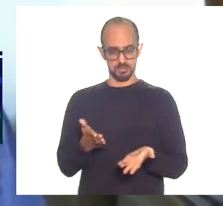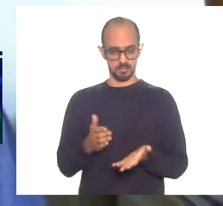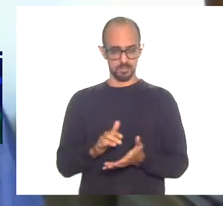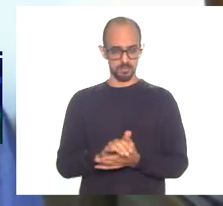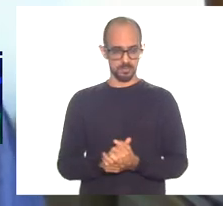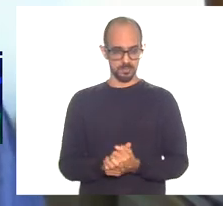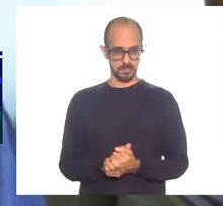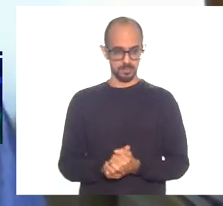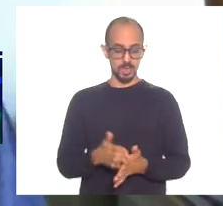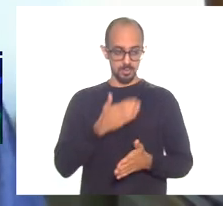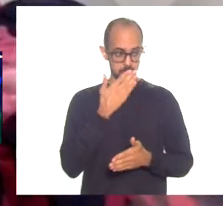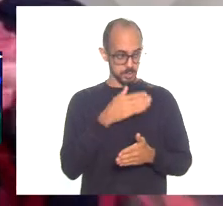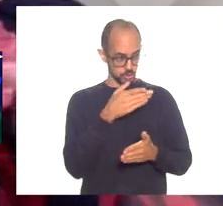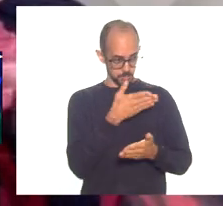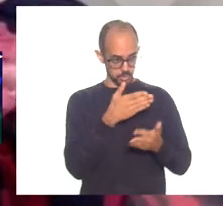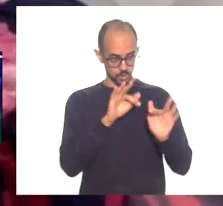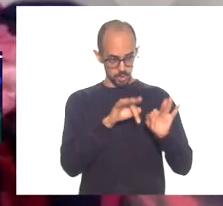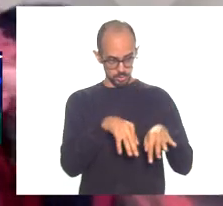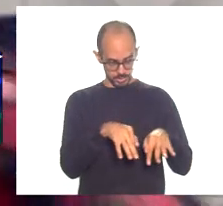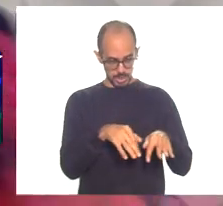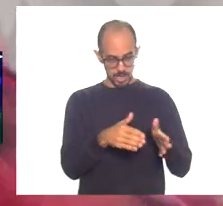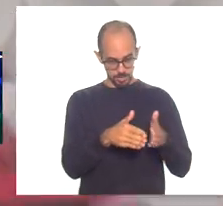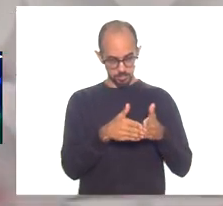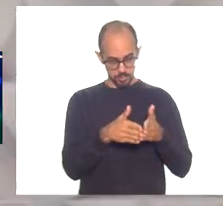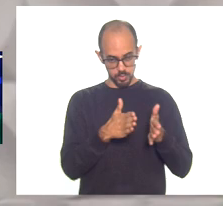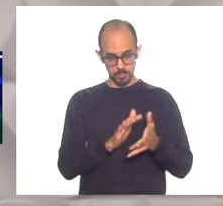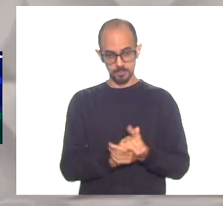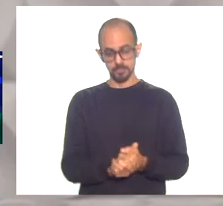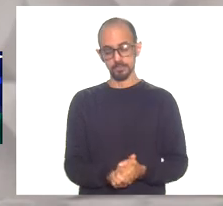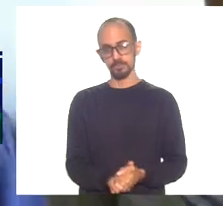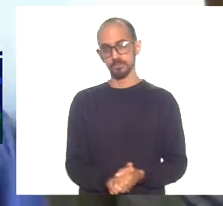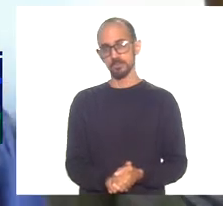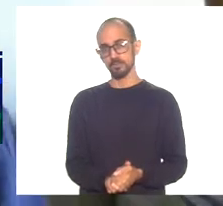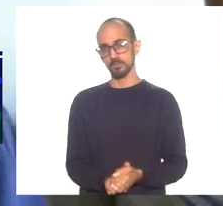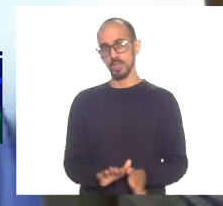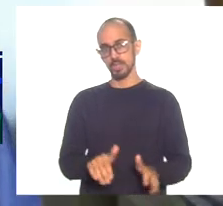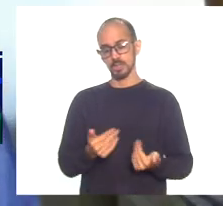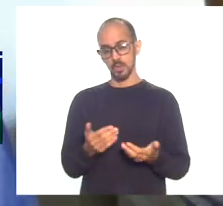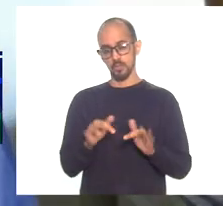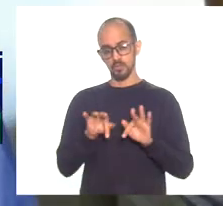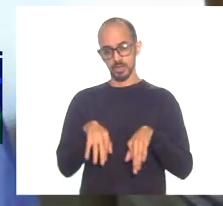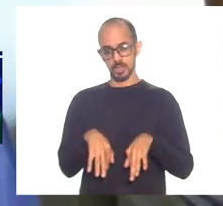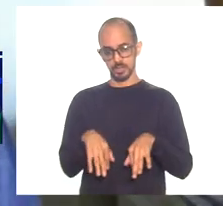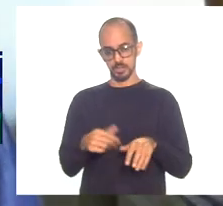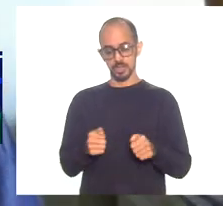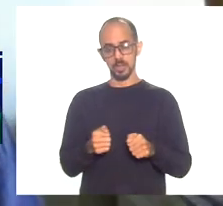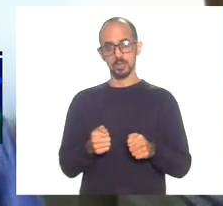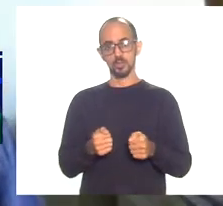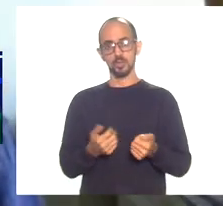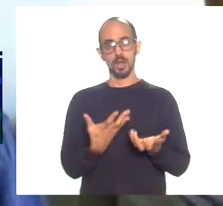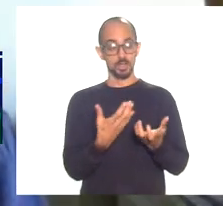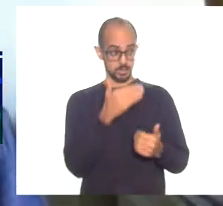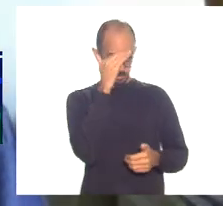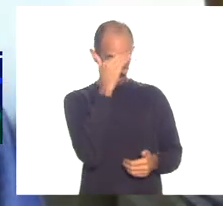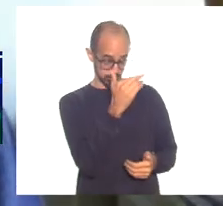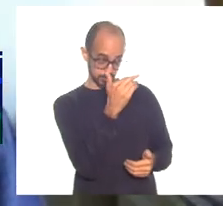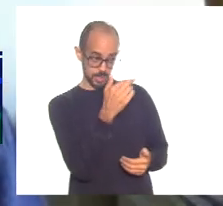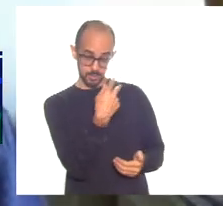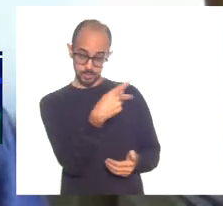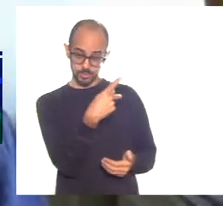aqui pra fazer para encerrar então encerrando atendendo ao Comando de Voz do Silêncio